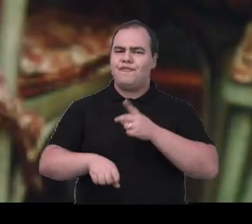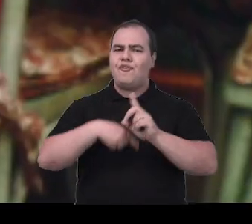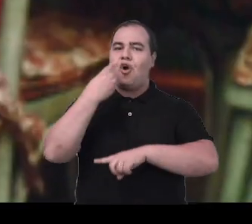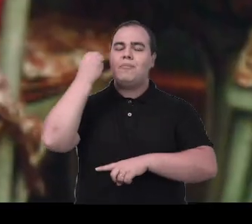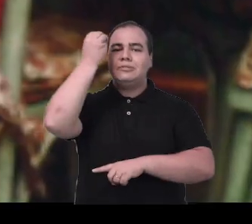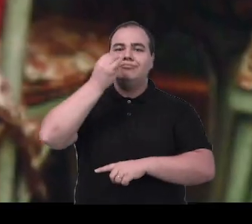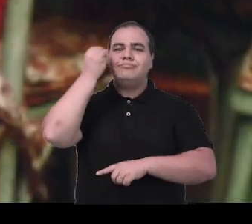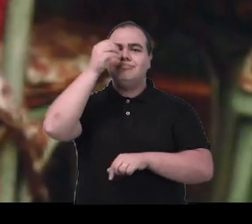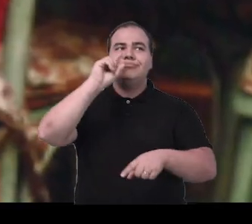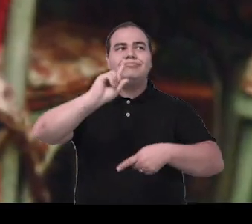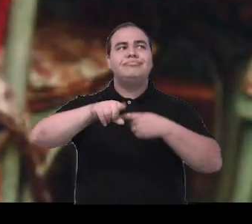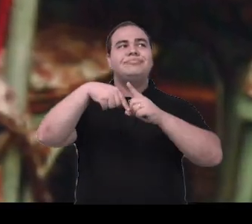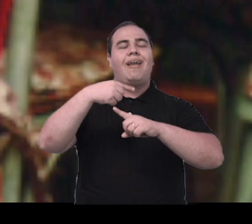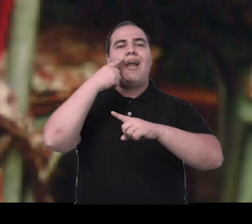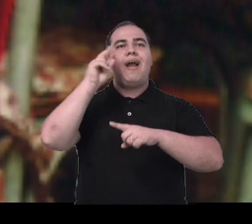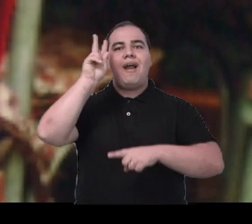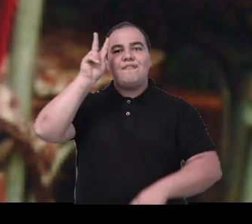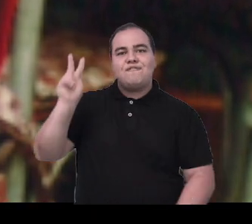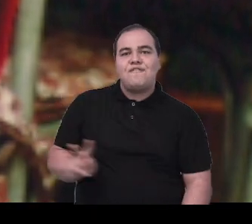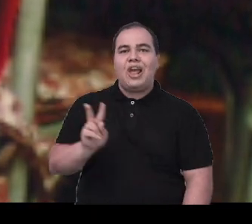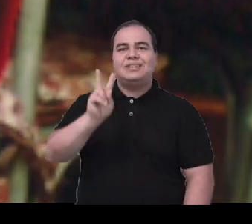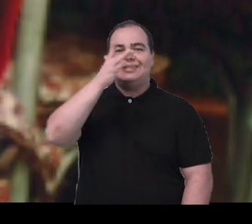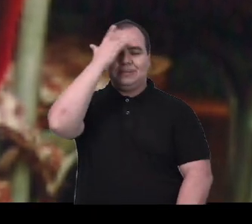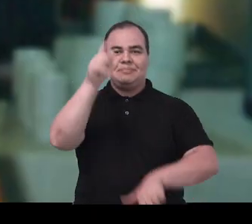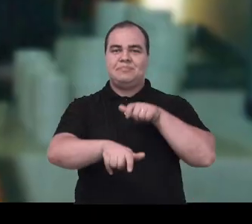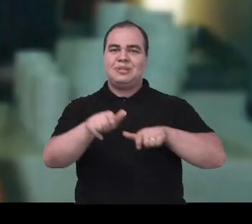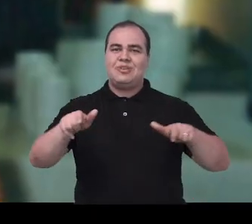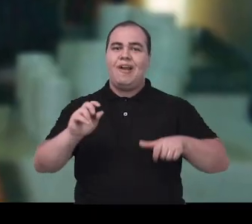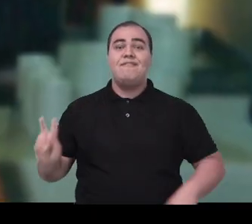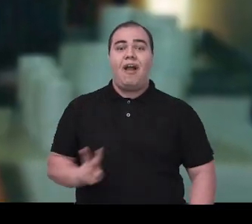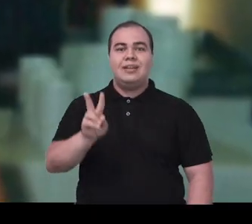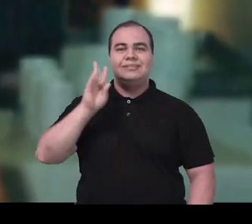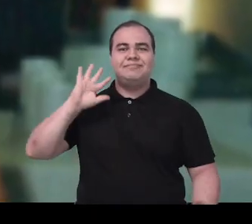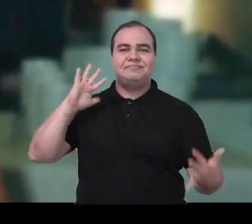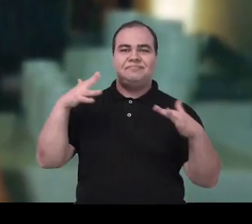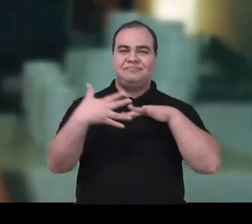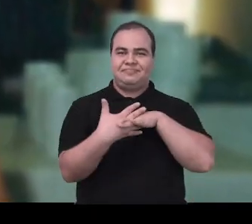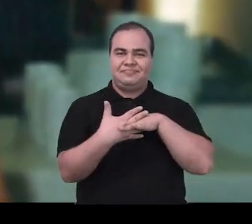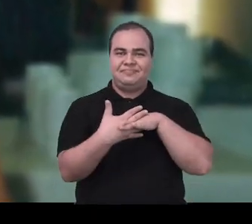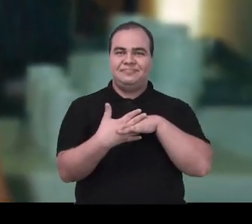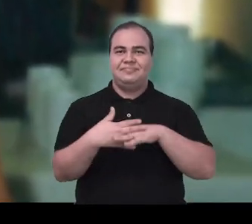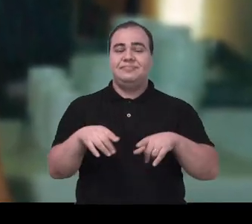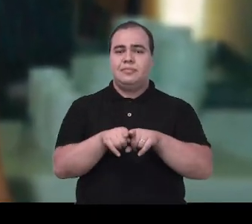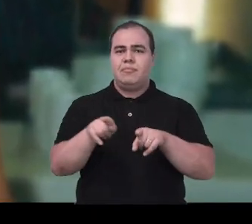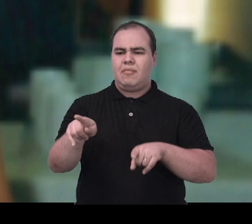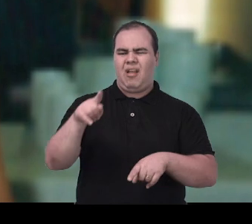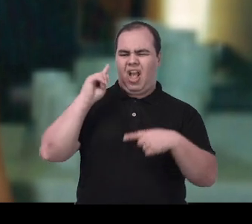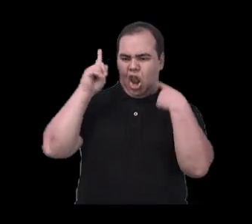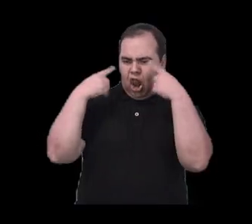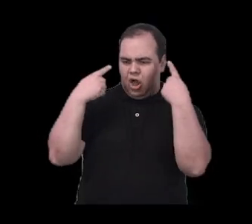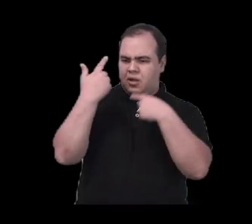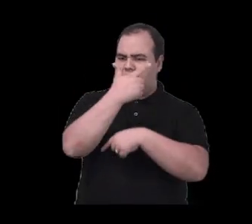da saúde mental tem um componente muito importante que é a valorização das pessoas, a valorização da cidadania. Não é